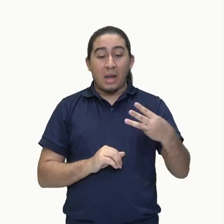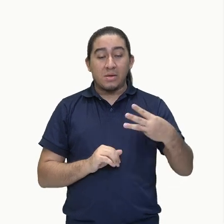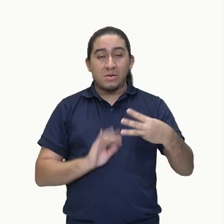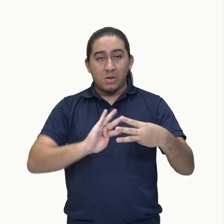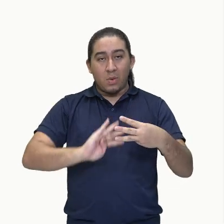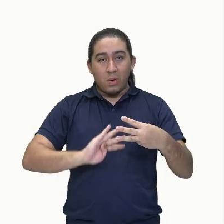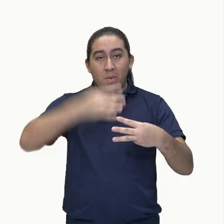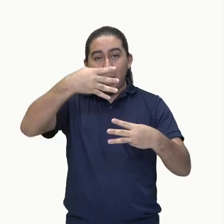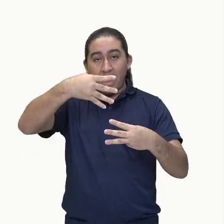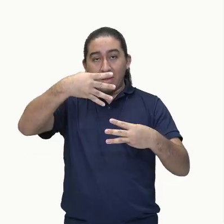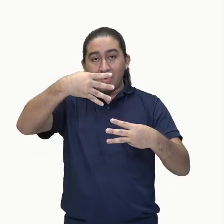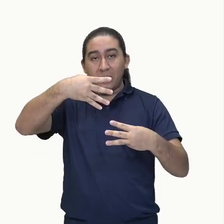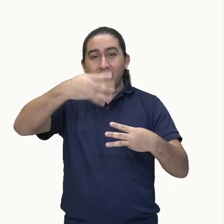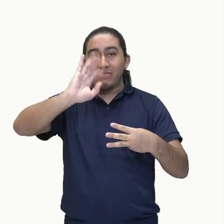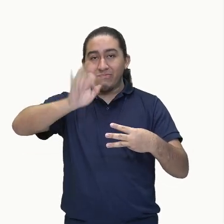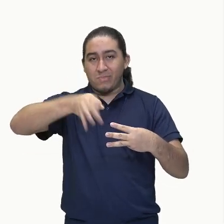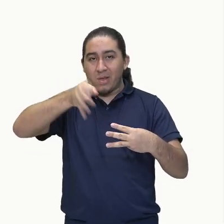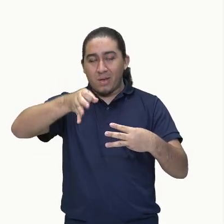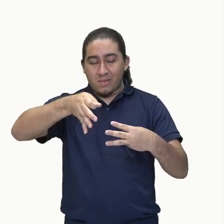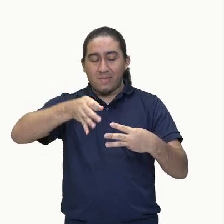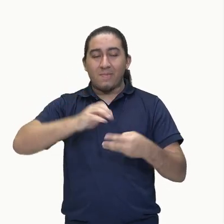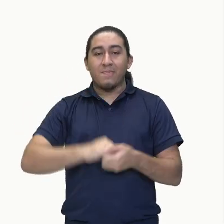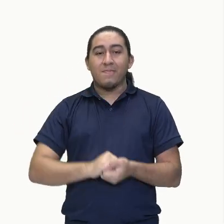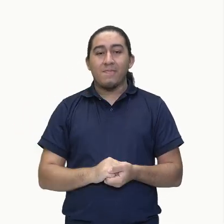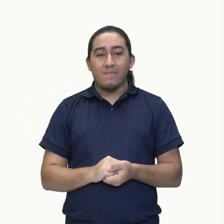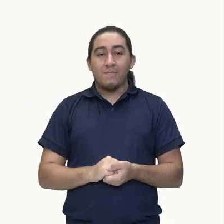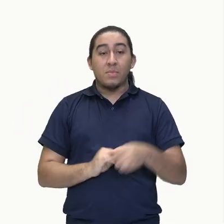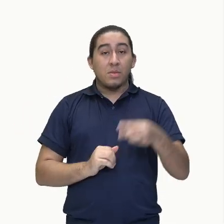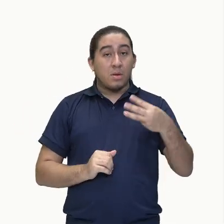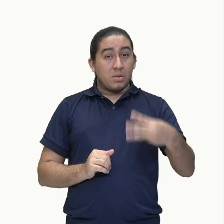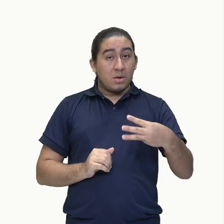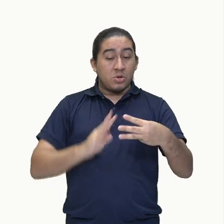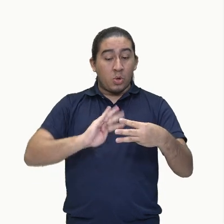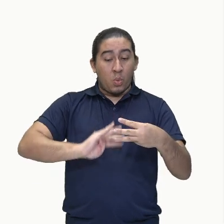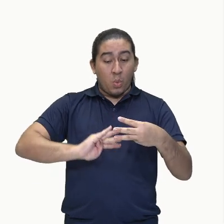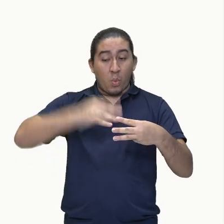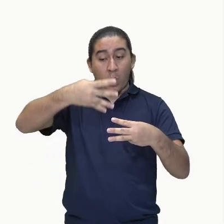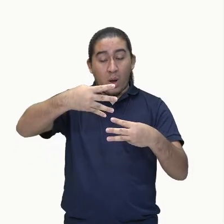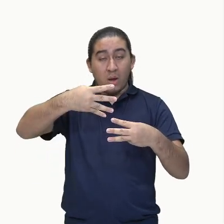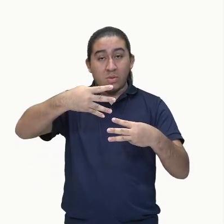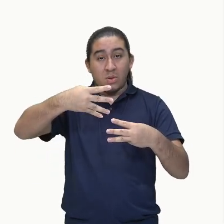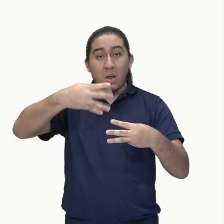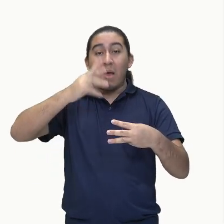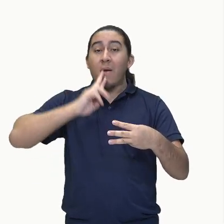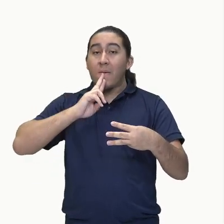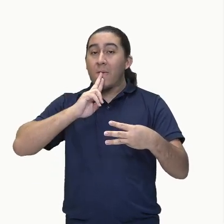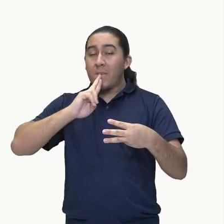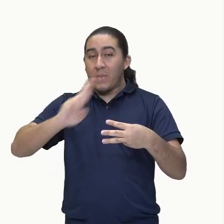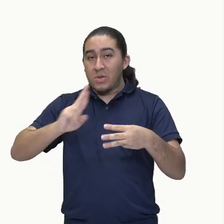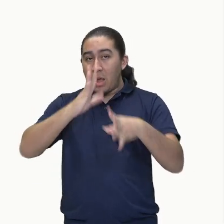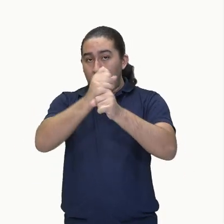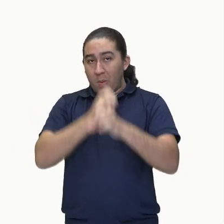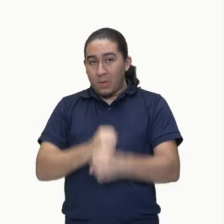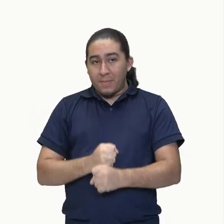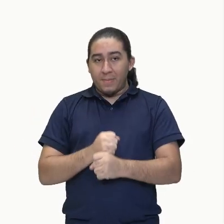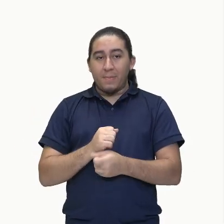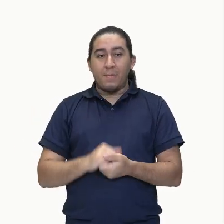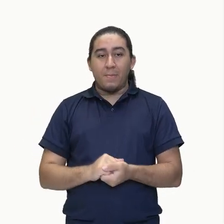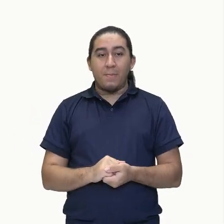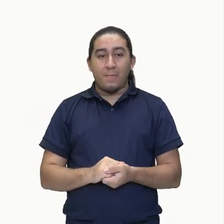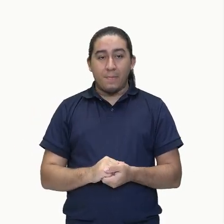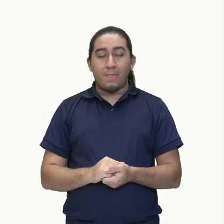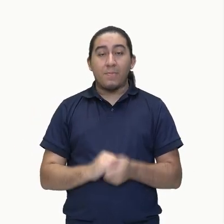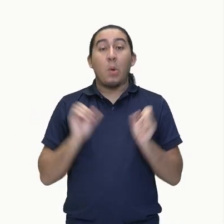4. Posso usar qualquer uma das duas. 3 elevado à quarta potência ou simplesmente 3 elevado a 4.